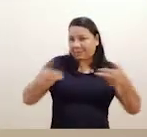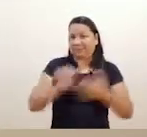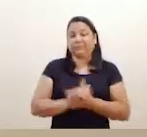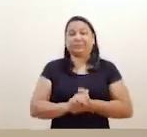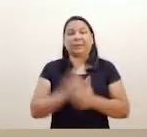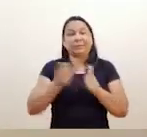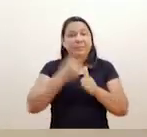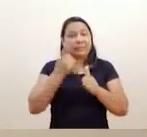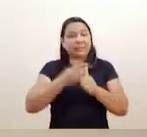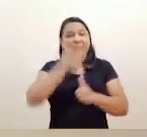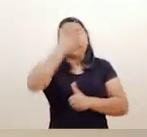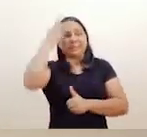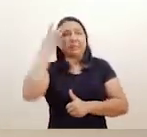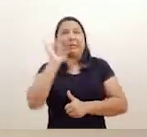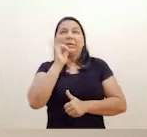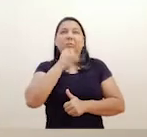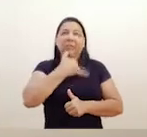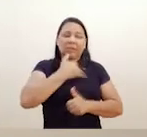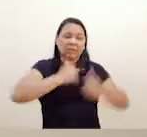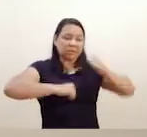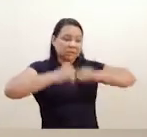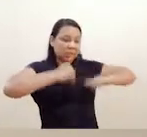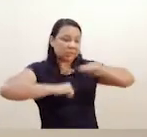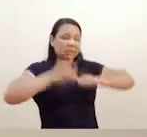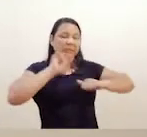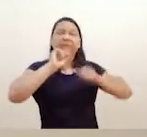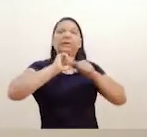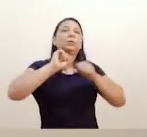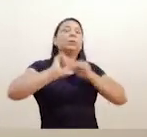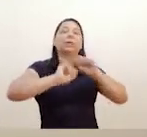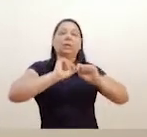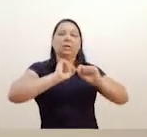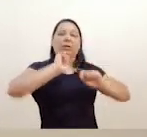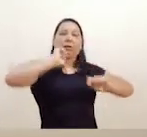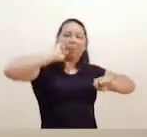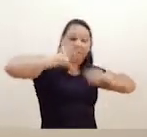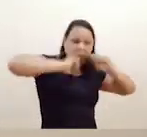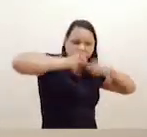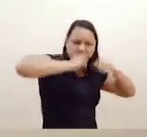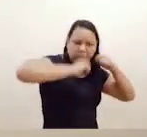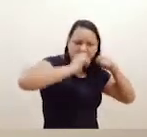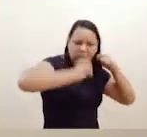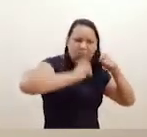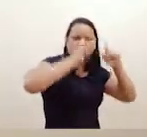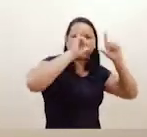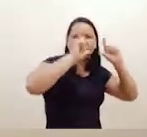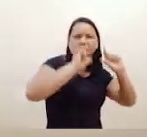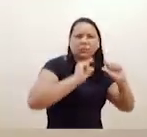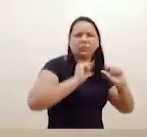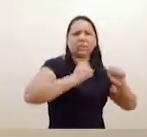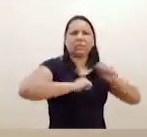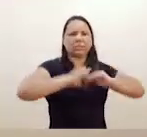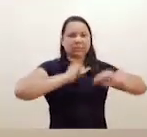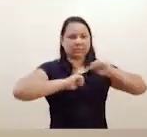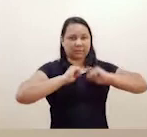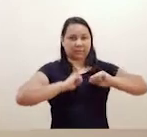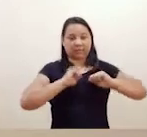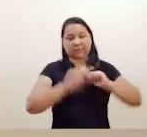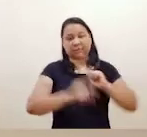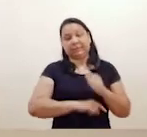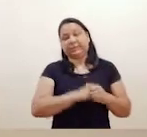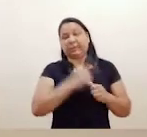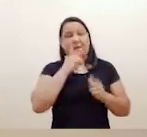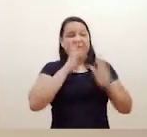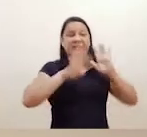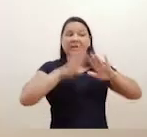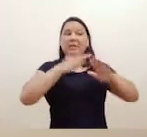A primeira delas é quando as pessoas têm descontado seus sentimentos em cima dos alimentos. E muitas vezes esse é um